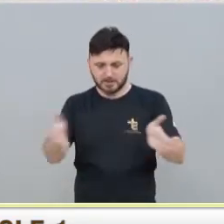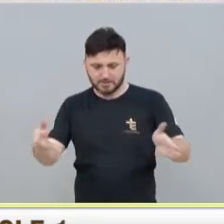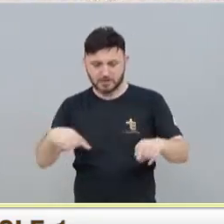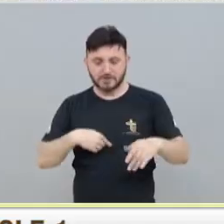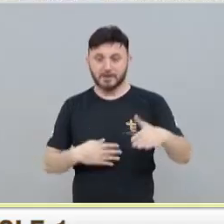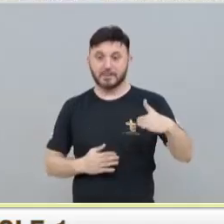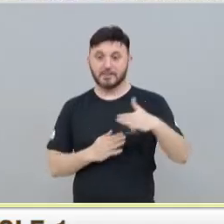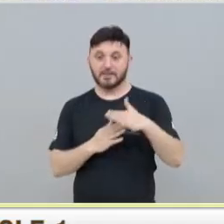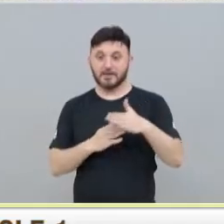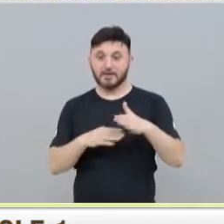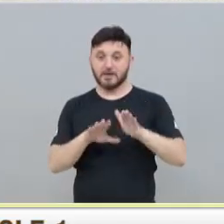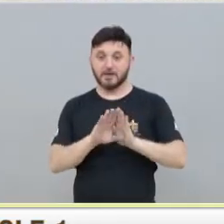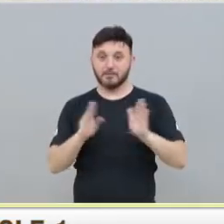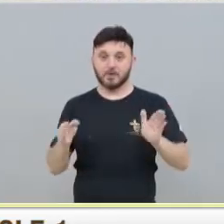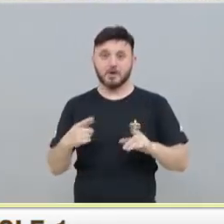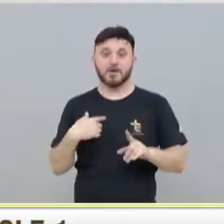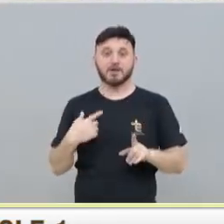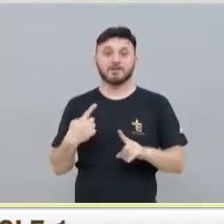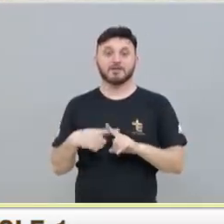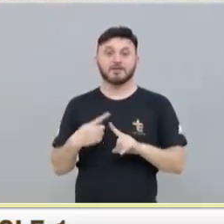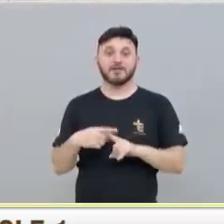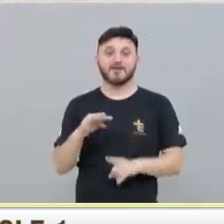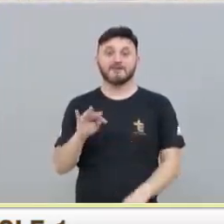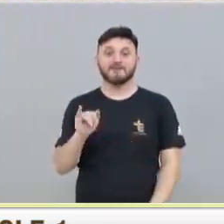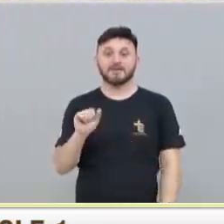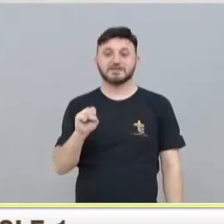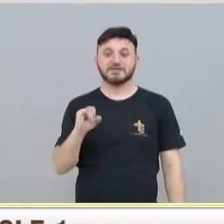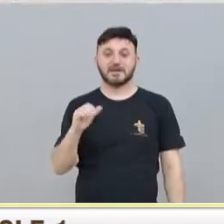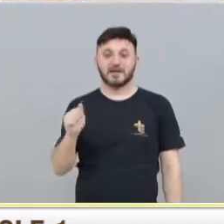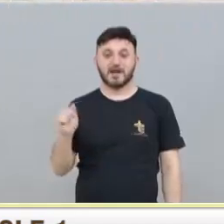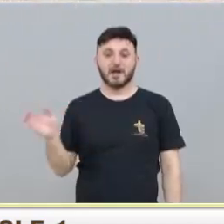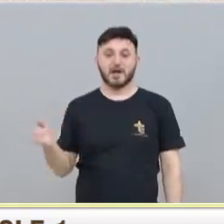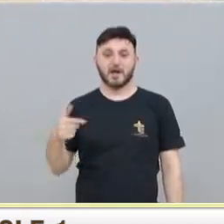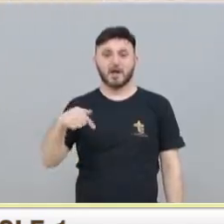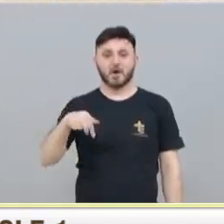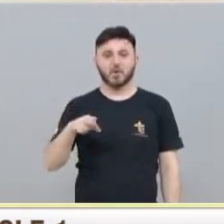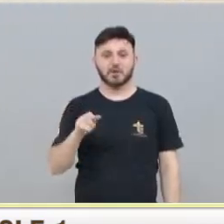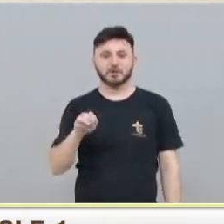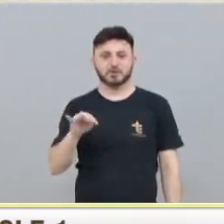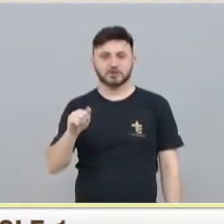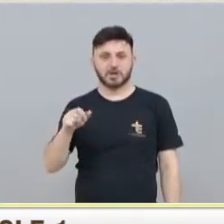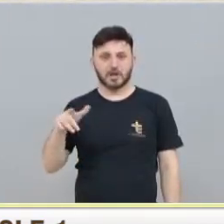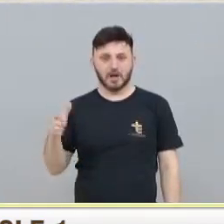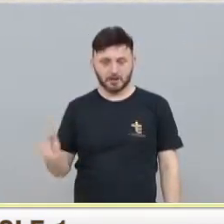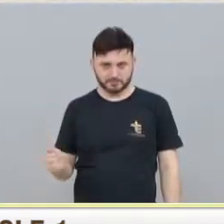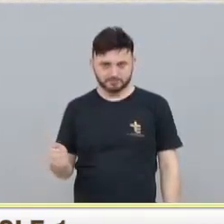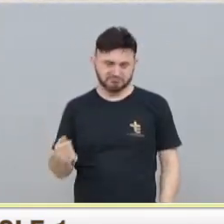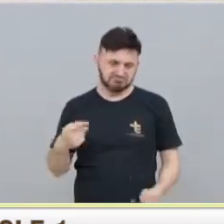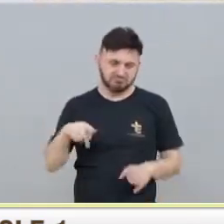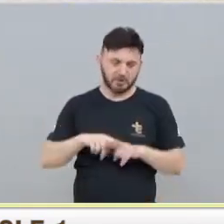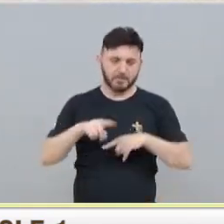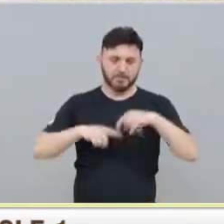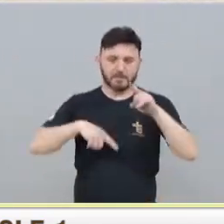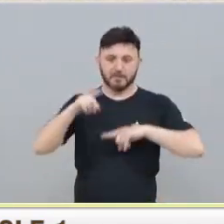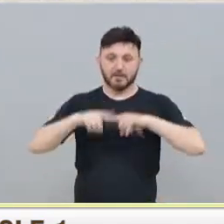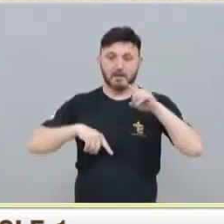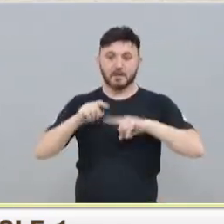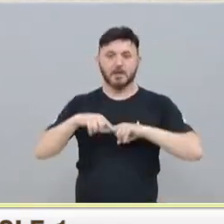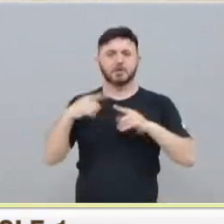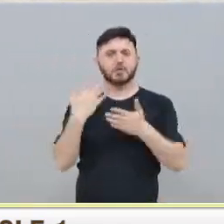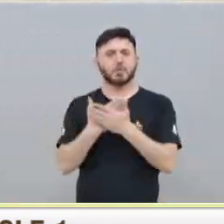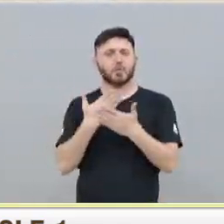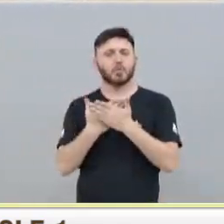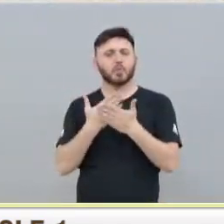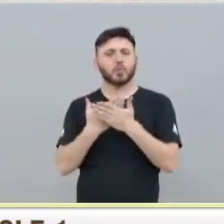tanto que surgiu a física quântica você sabe o que quer e não precisa saber mas quanto mais um estudo que é